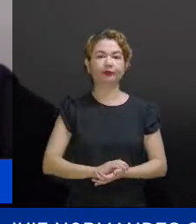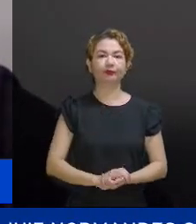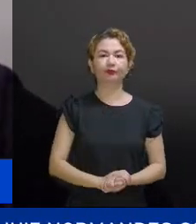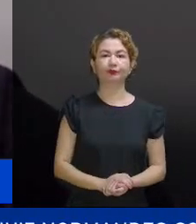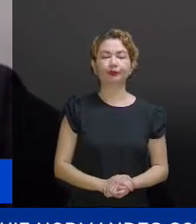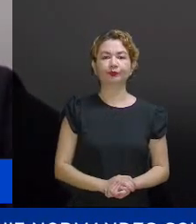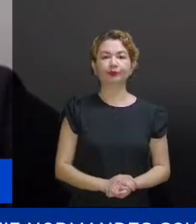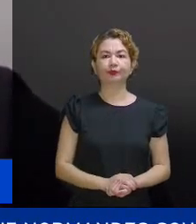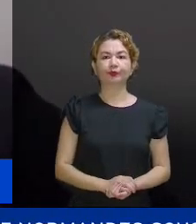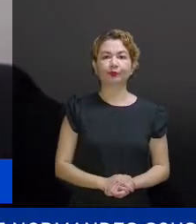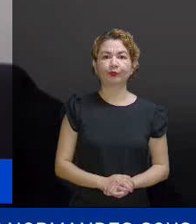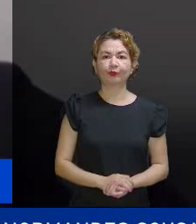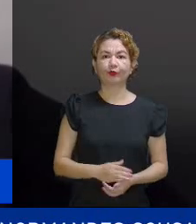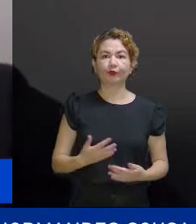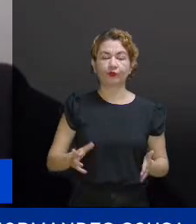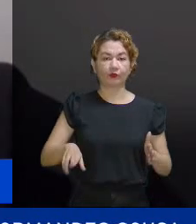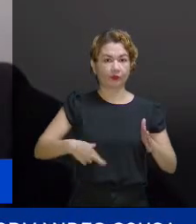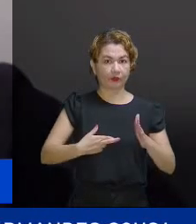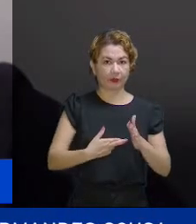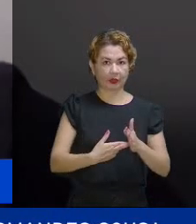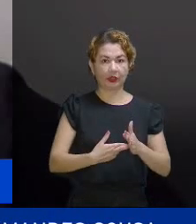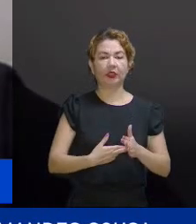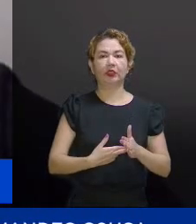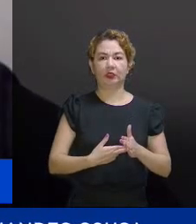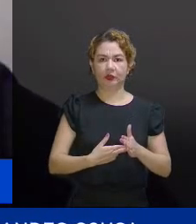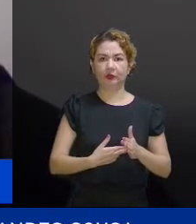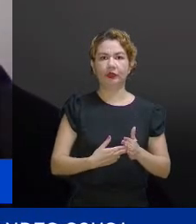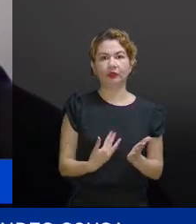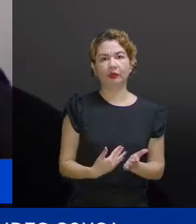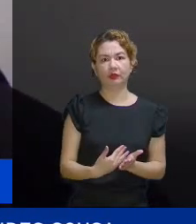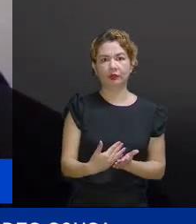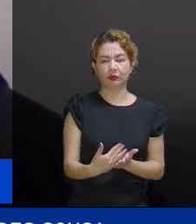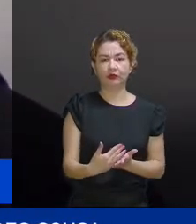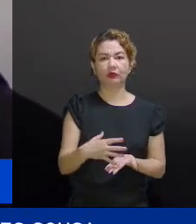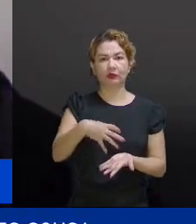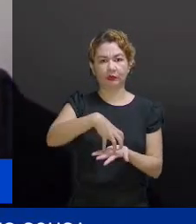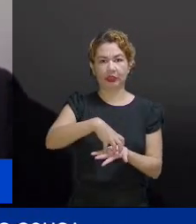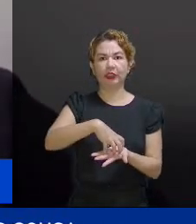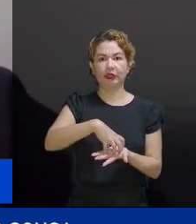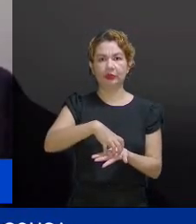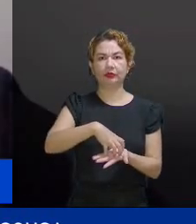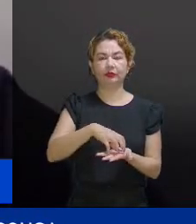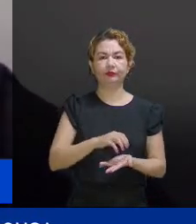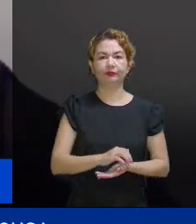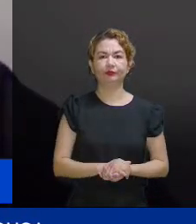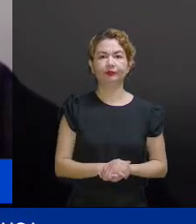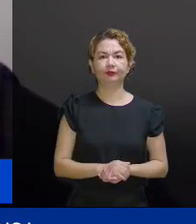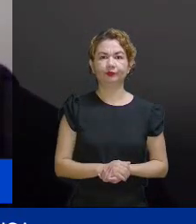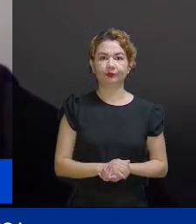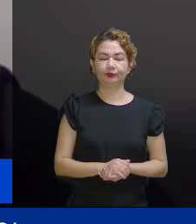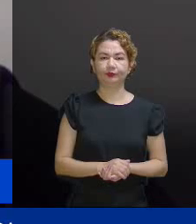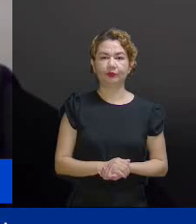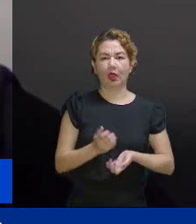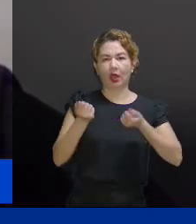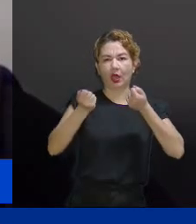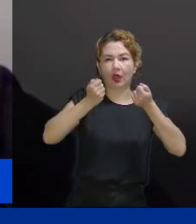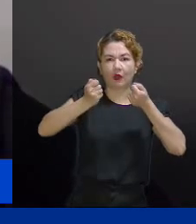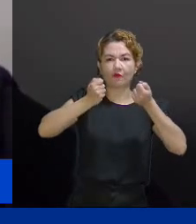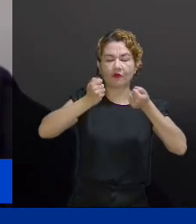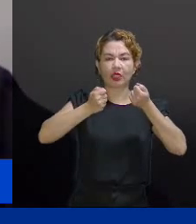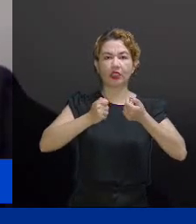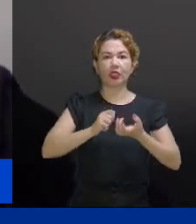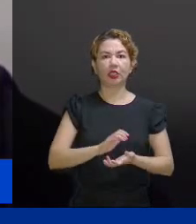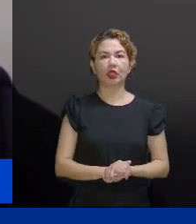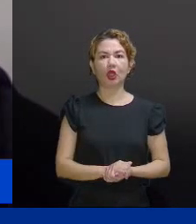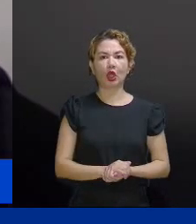23.478. Portanto, o relator, em homenagem à primazia do mérito, né, ele analisou essa